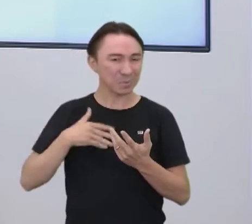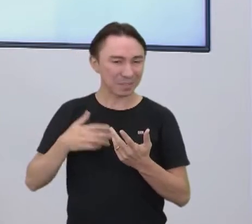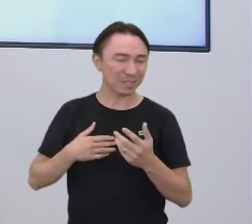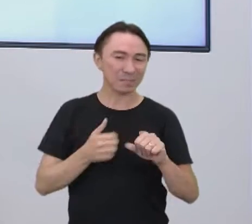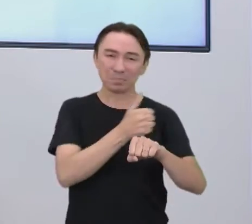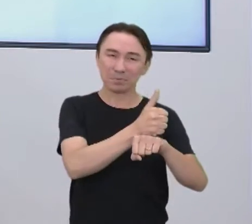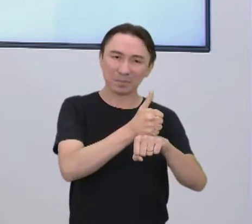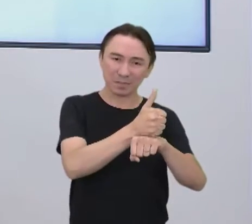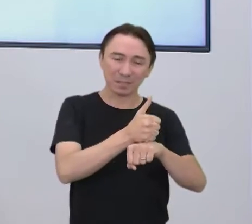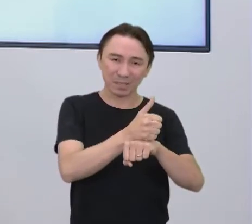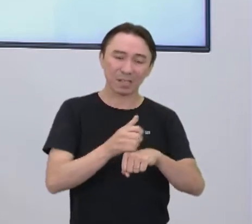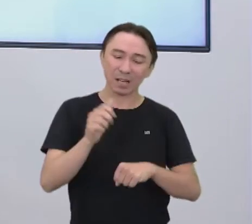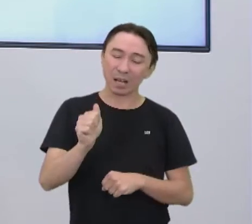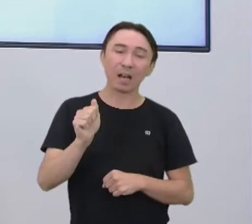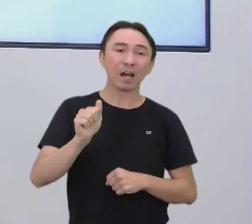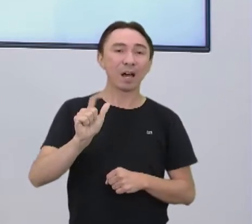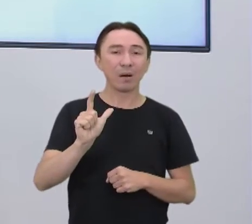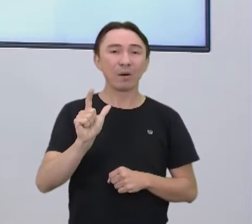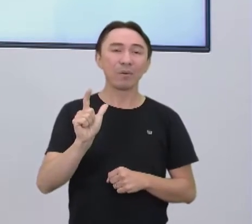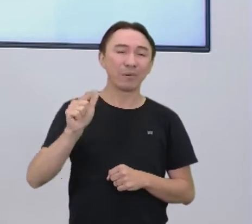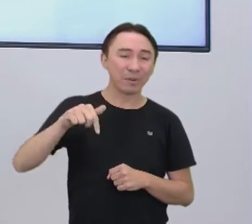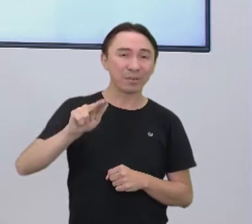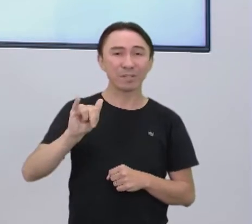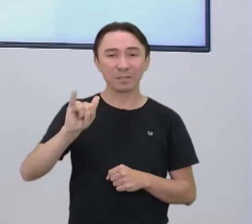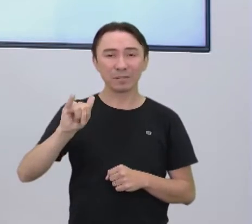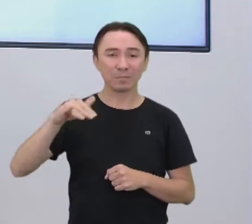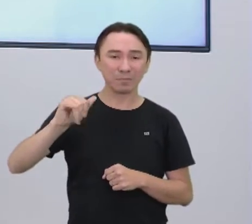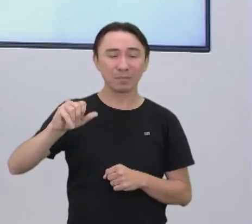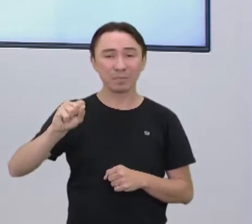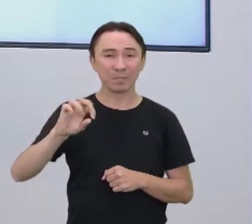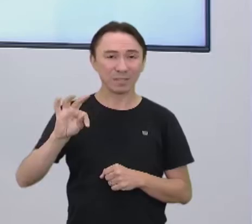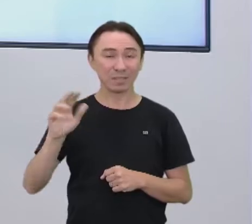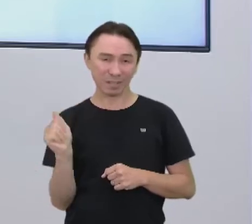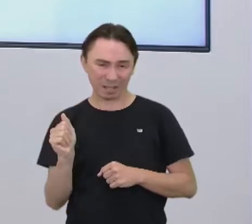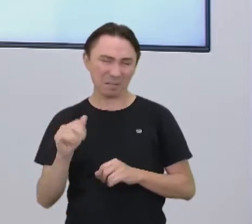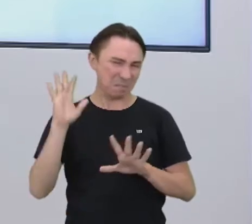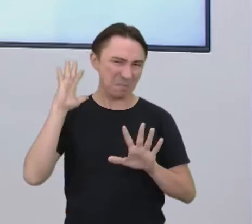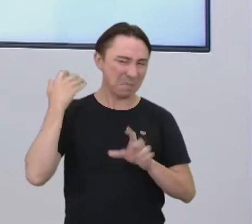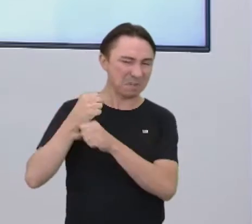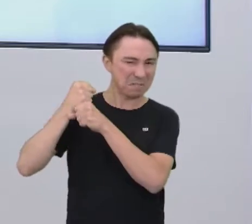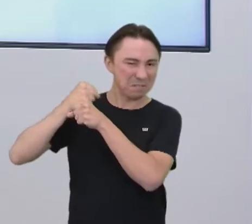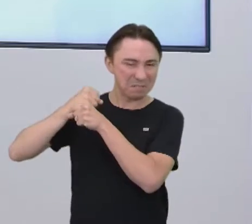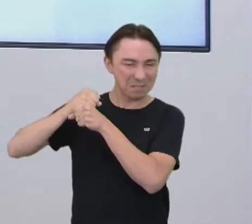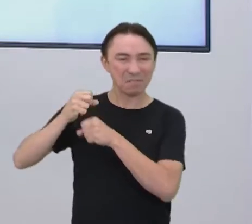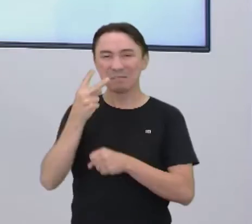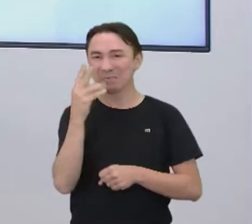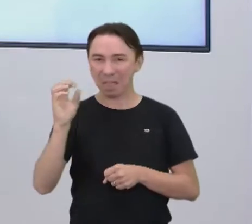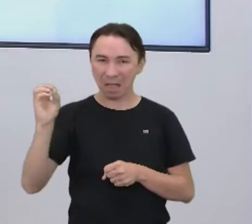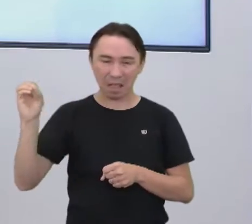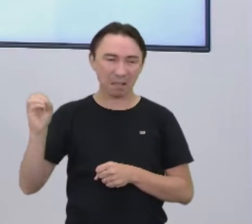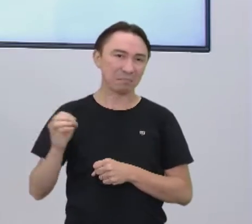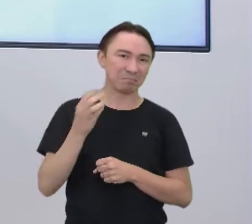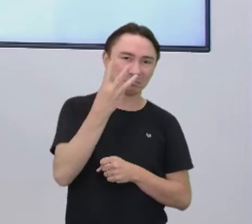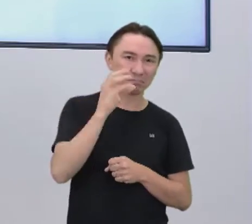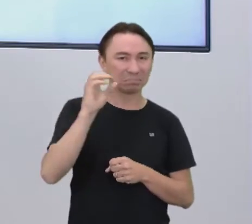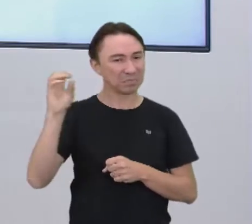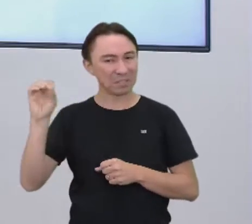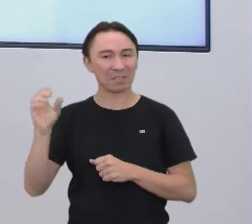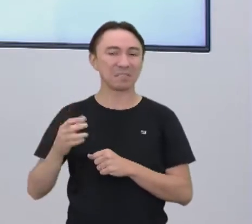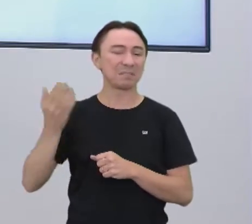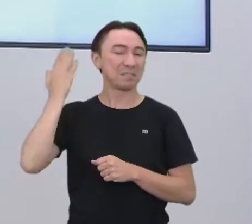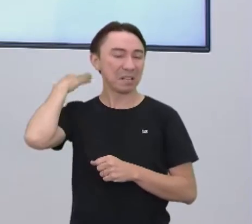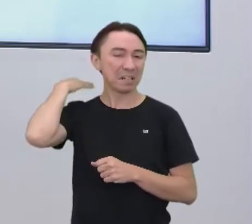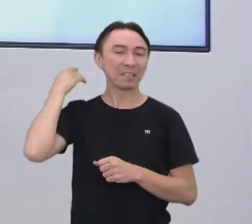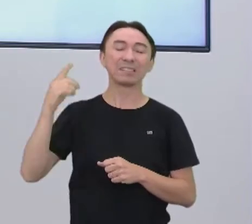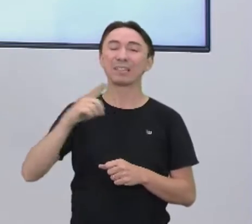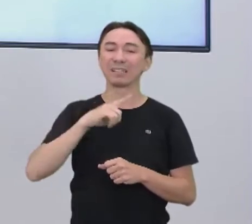estamos falando de 20 anos atrás, a gente está falando no mínimo de uns 200, 300 anos atrás. Existia essa questão de achar da pedra filosofal, não